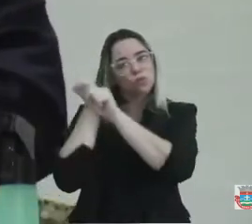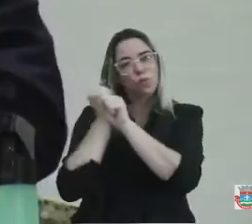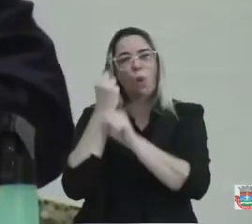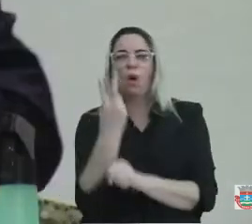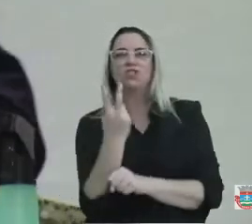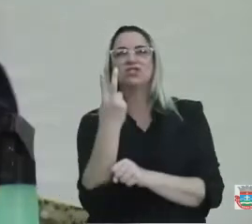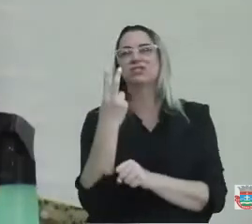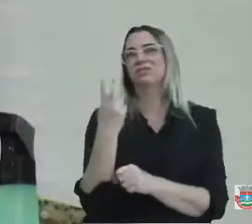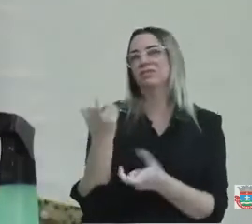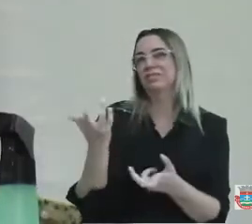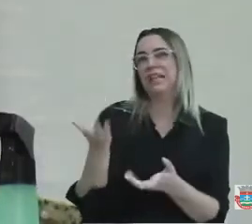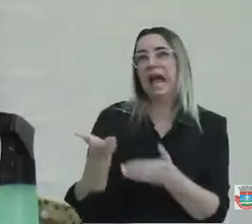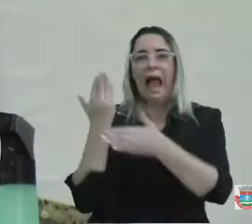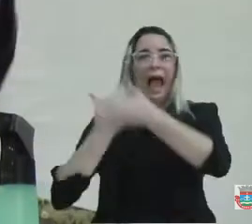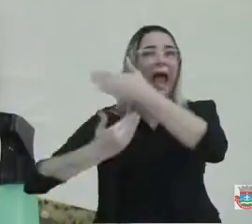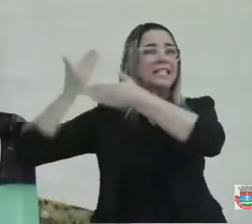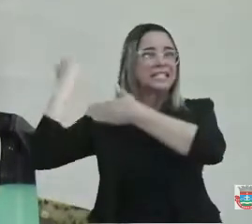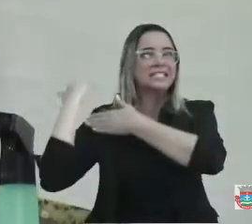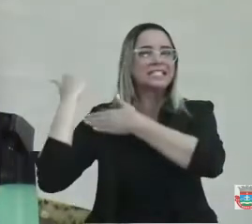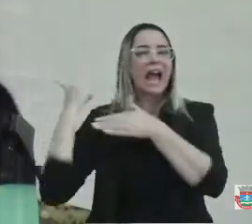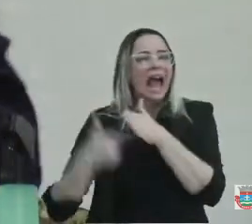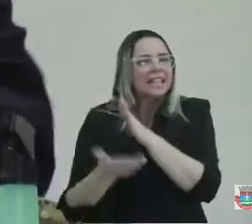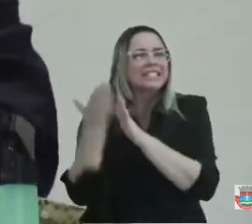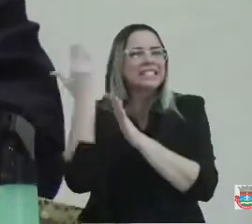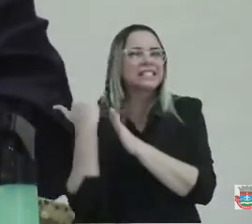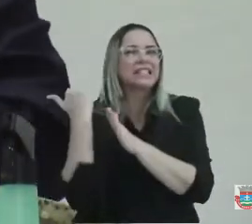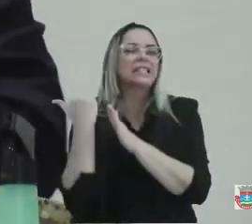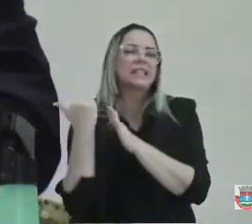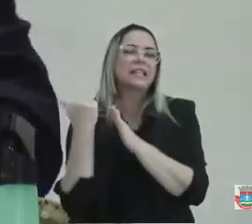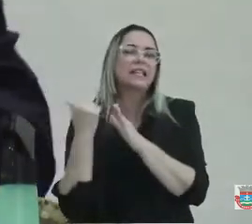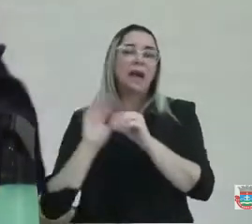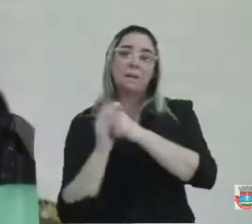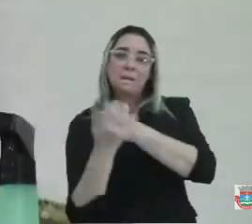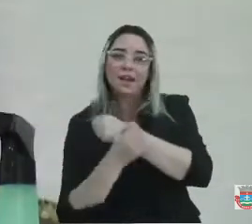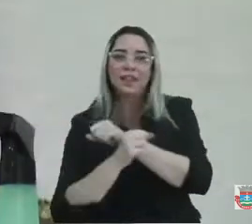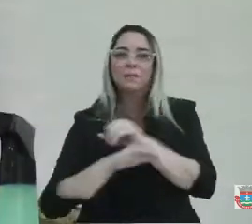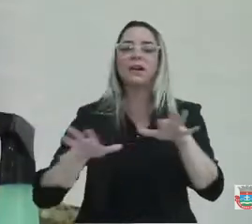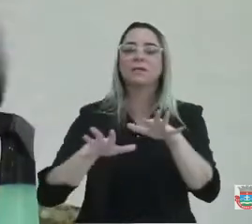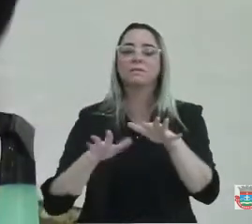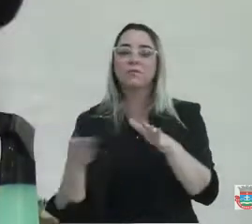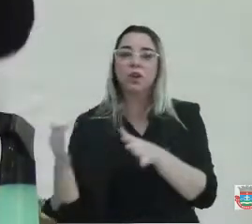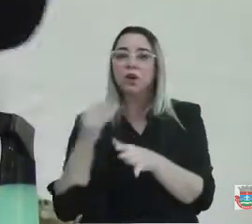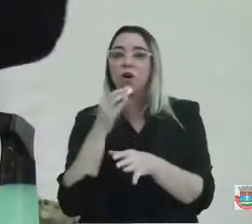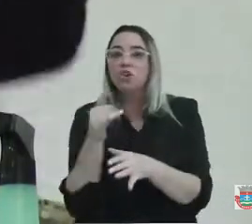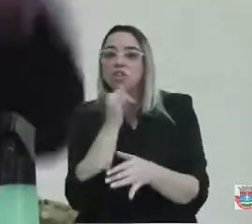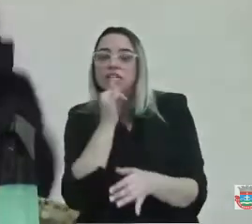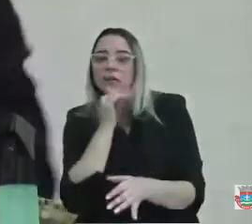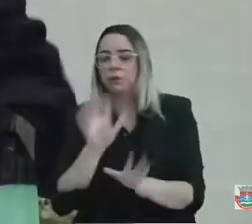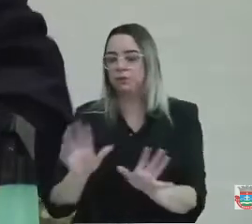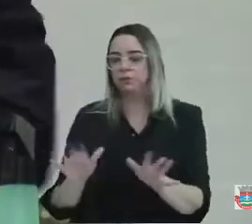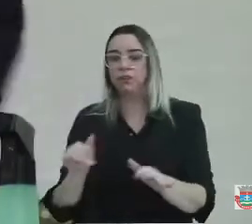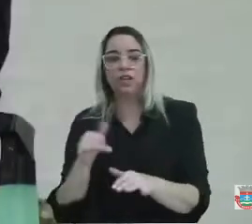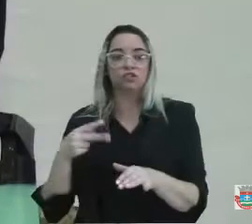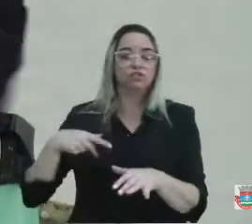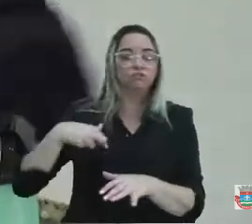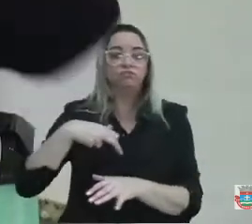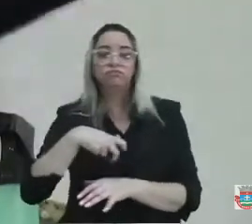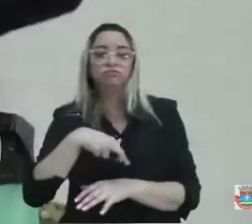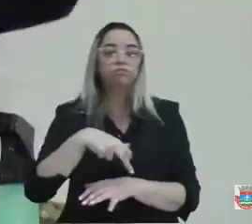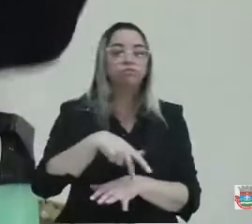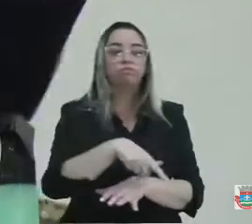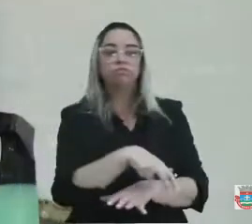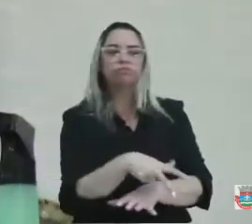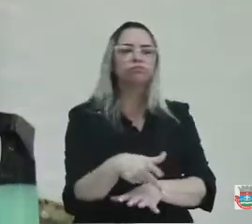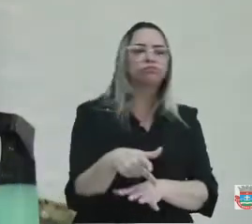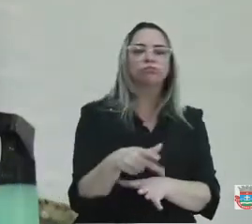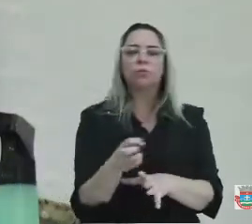Há dois anos atrás, antes da pandemia, quando houve a festa da galinha, você chegava na entrada da cidade, tinha a entrada dizendo